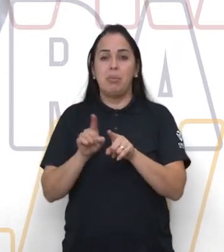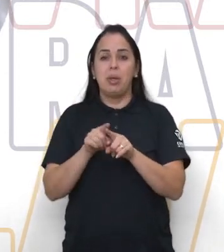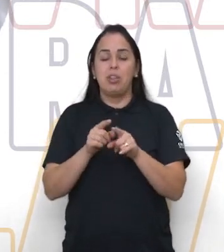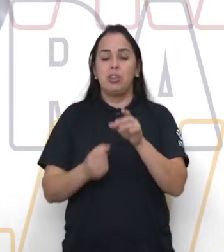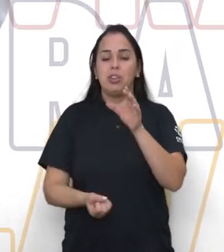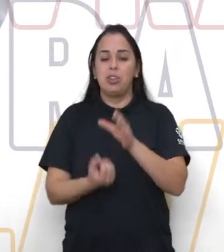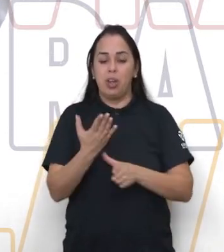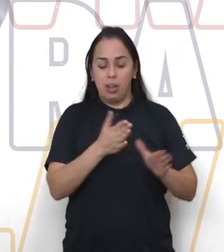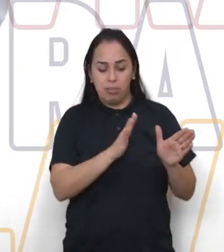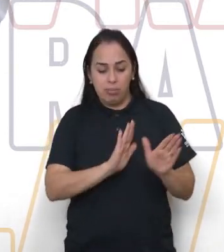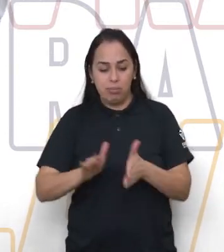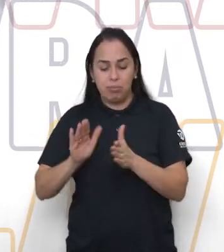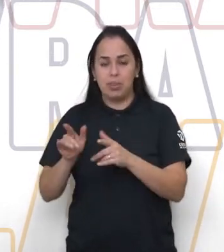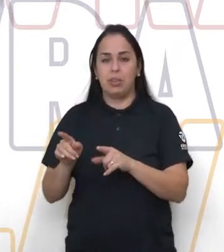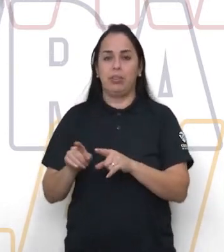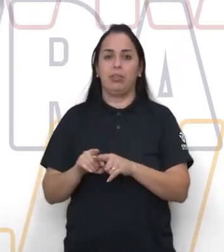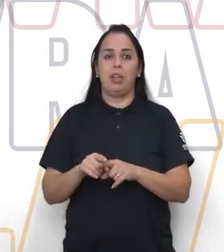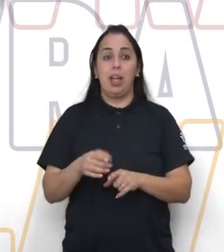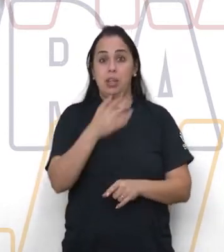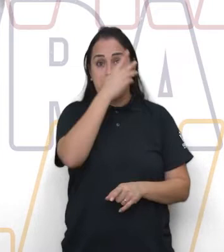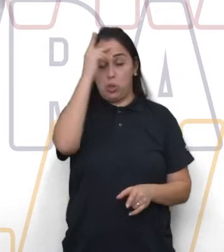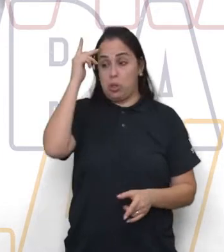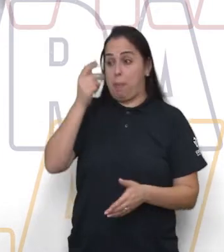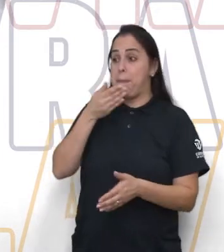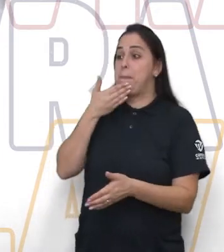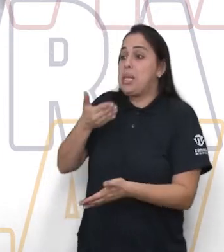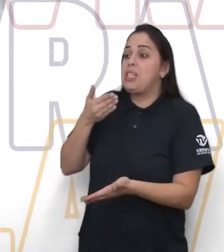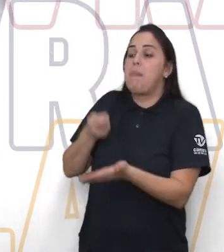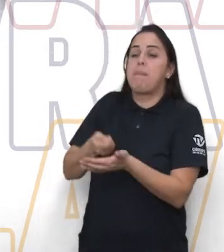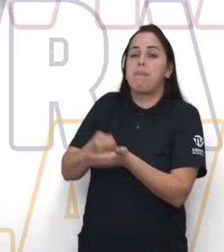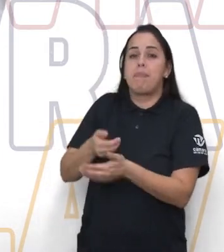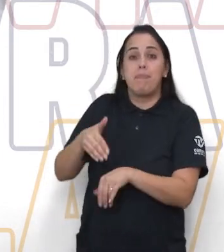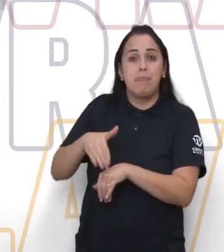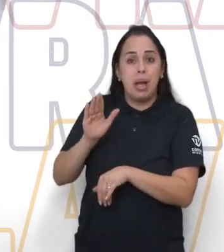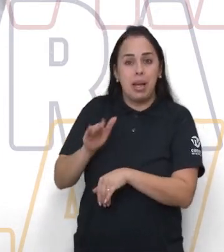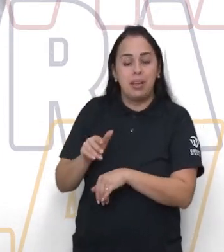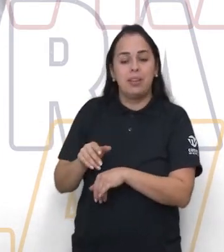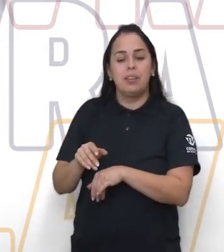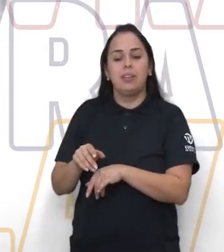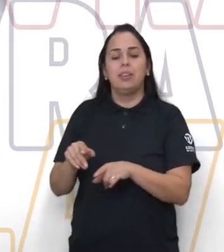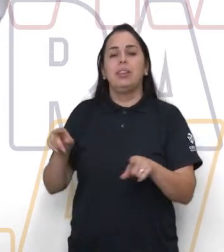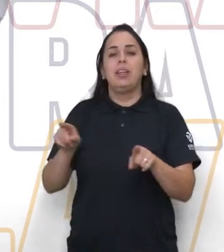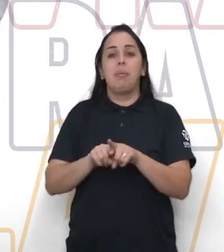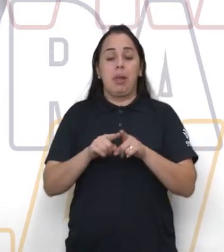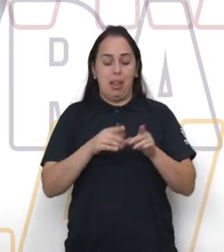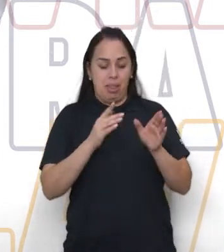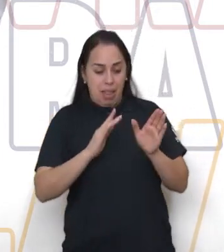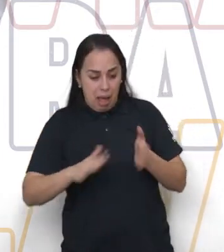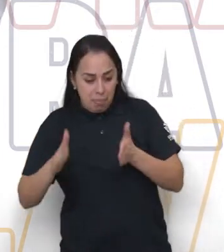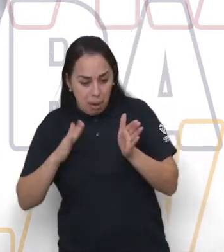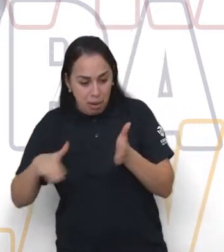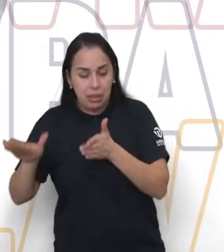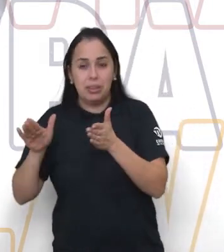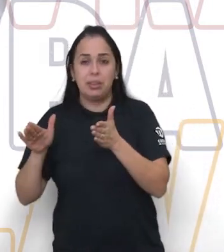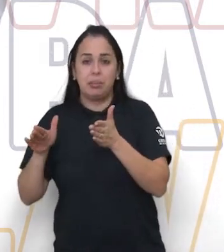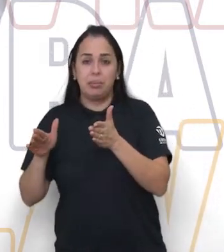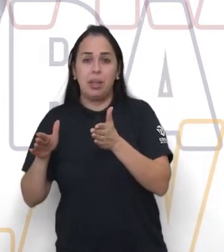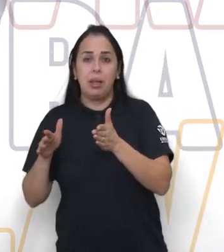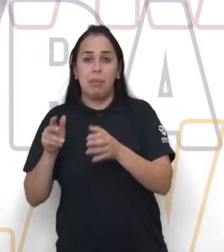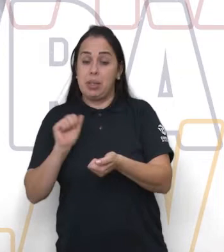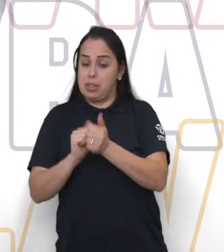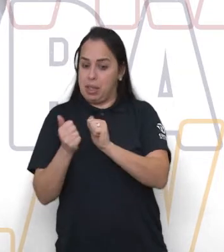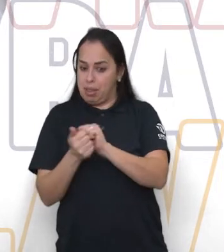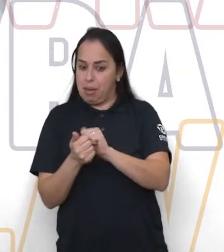forma de produzir você começa a ter um público mais exigente você começa e a sua produção precisa